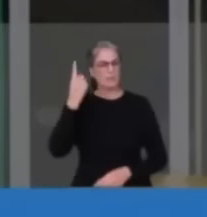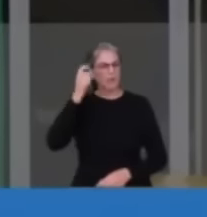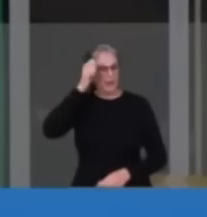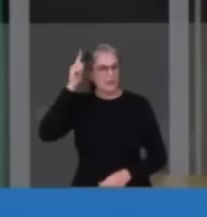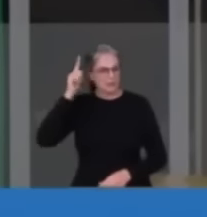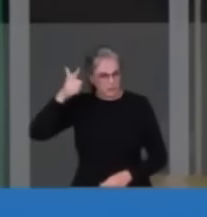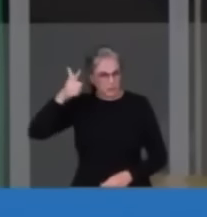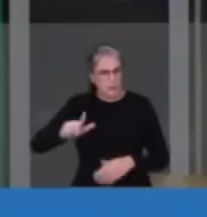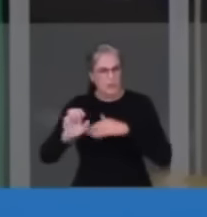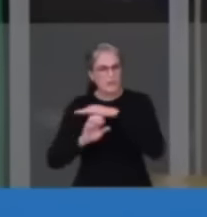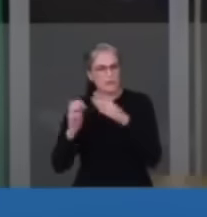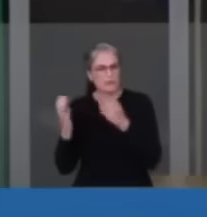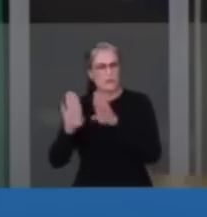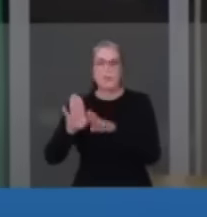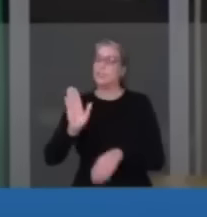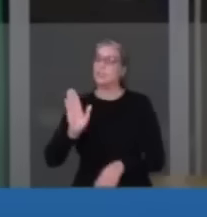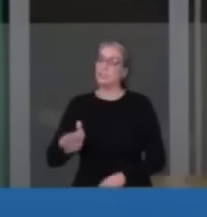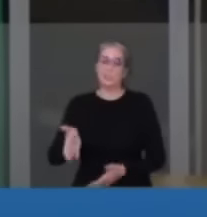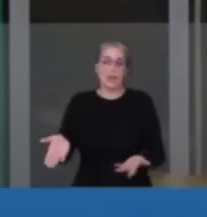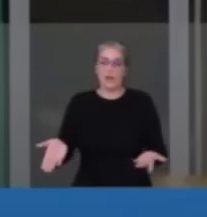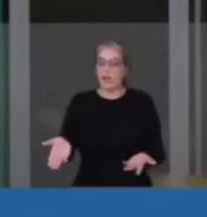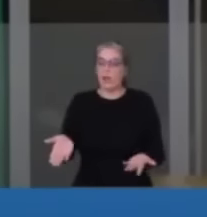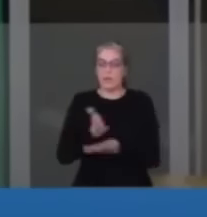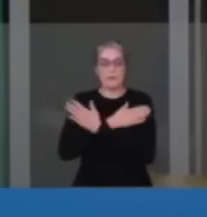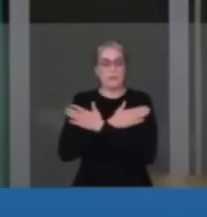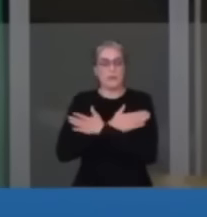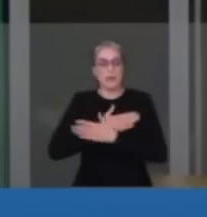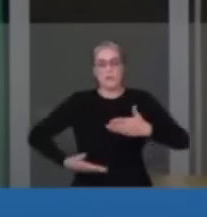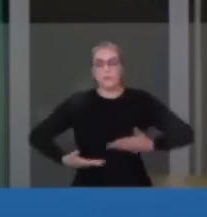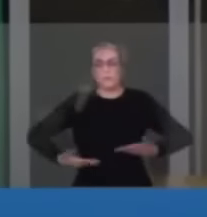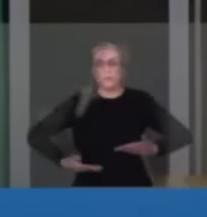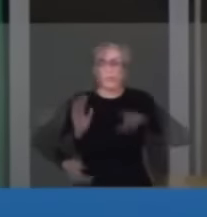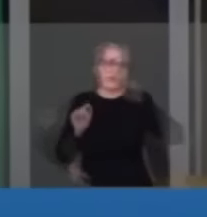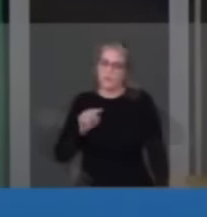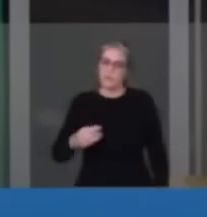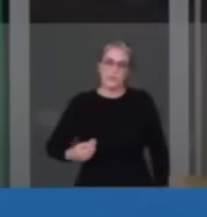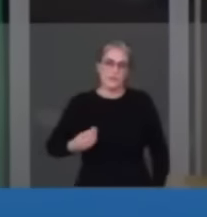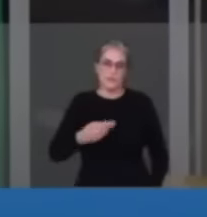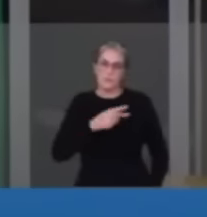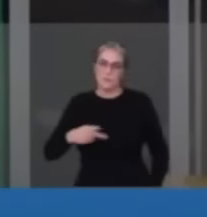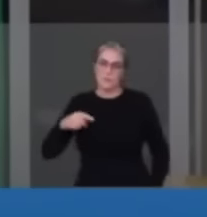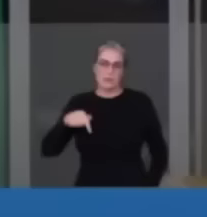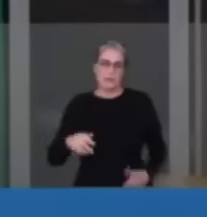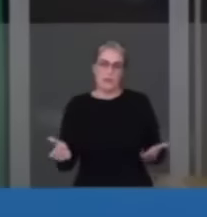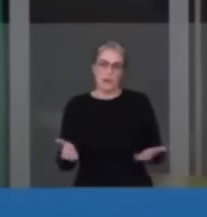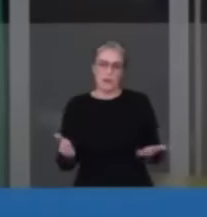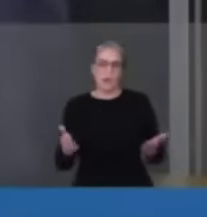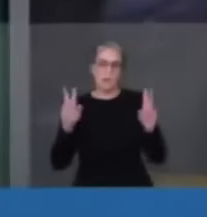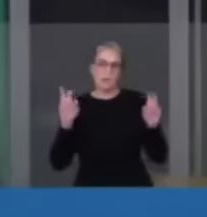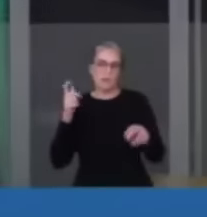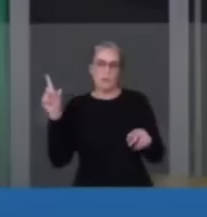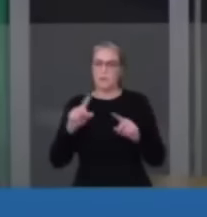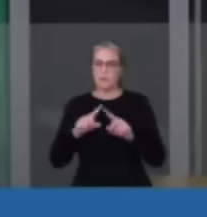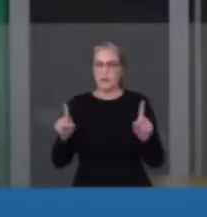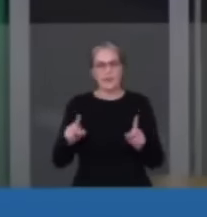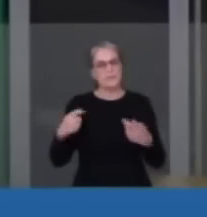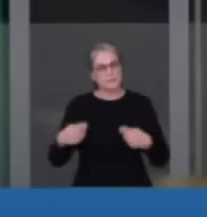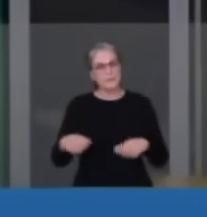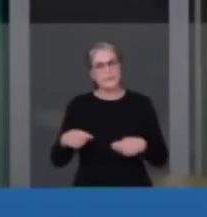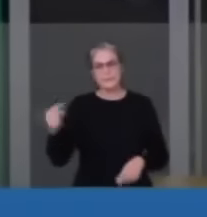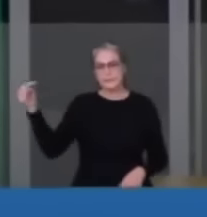STF gente é isso que ele tá pedindo dasal serão desempregados Quem deveria estar sentado aqui era Rodrigo Pacheco que mais uma